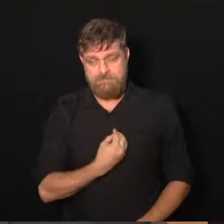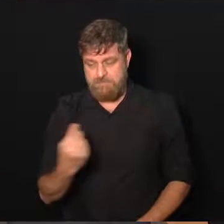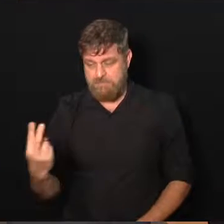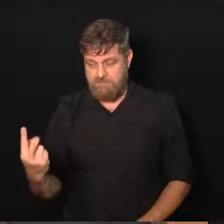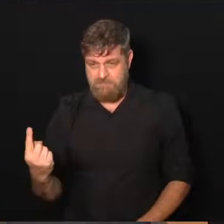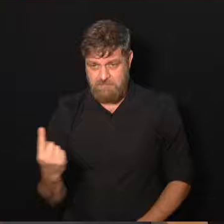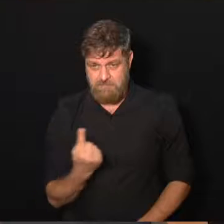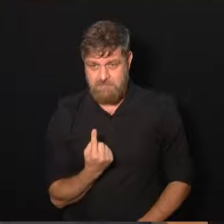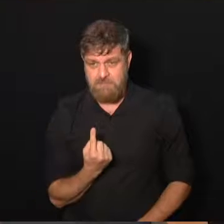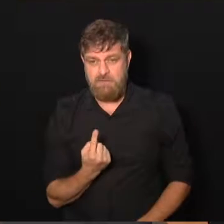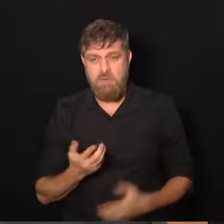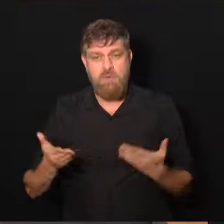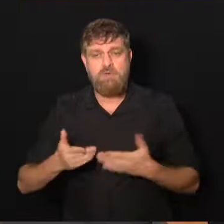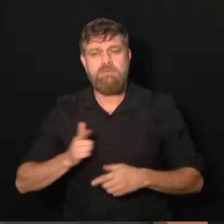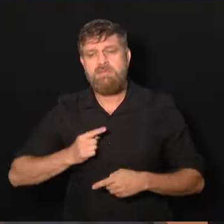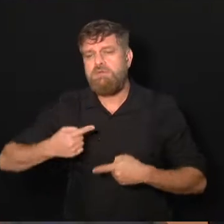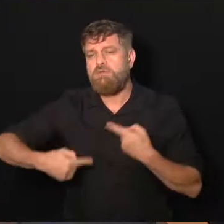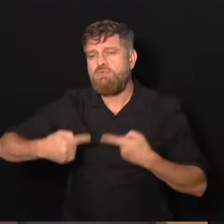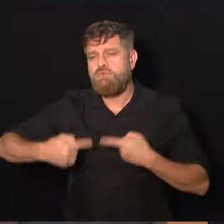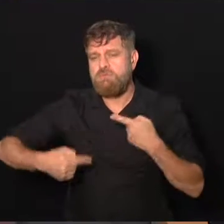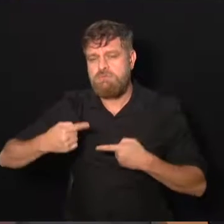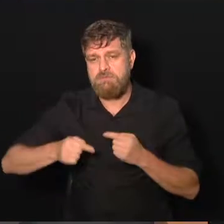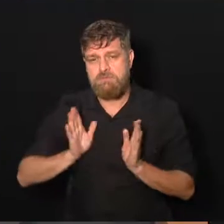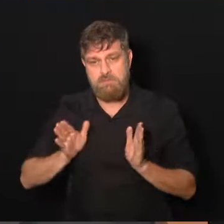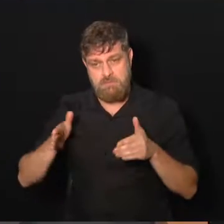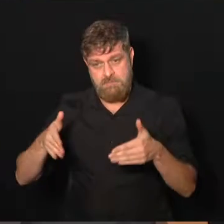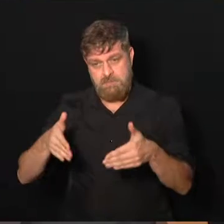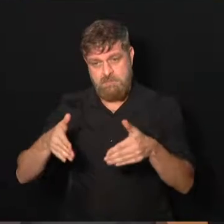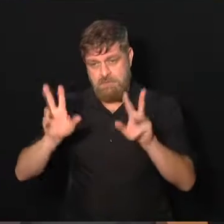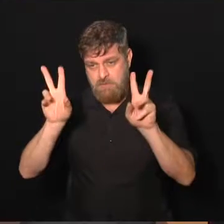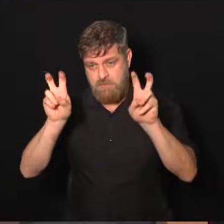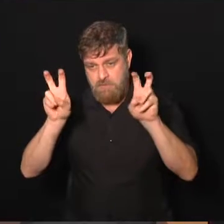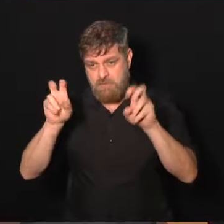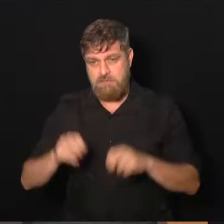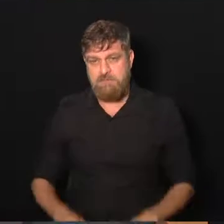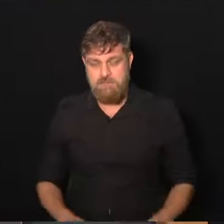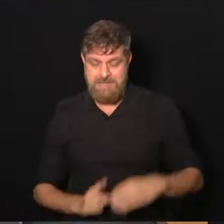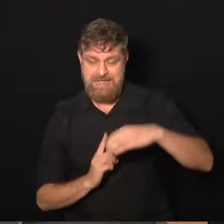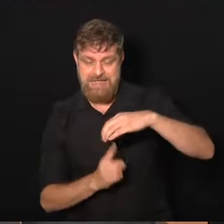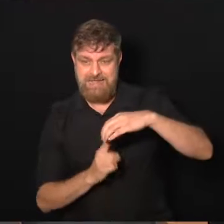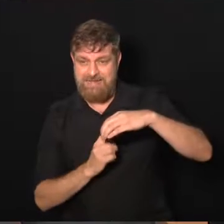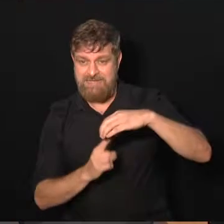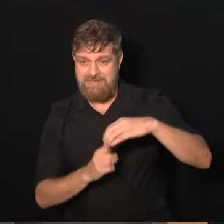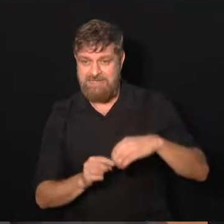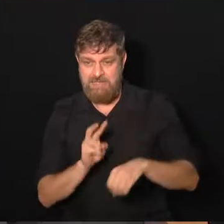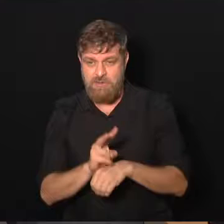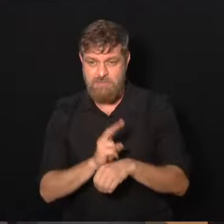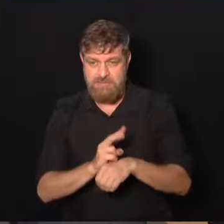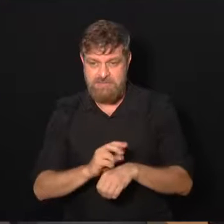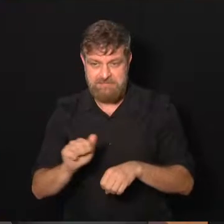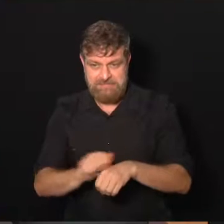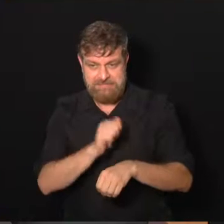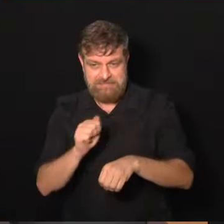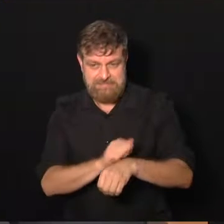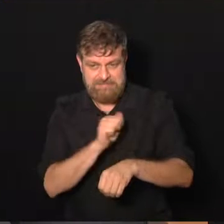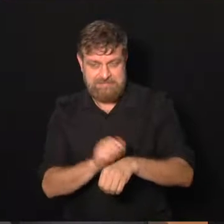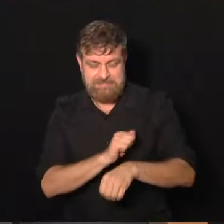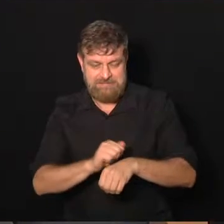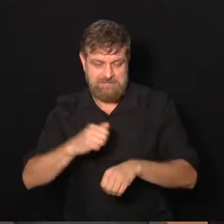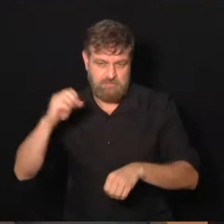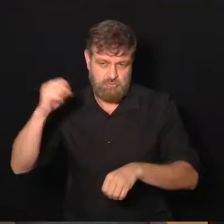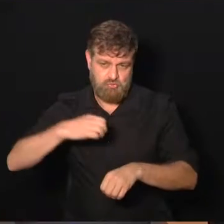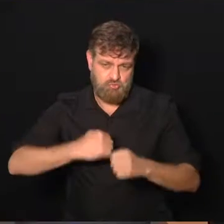hoje haverá uma discussão pertinente a este assunto de clínicas e pet shops. E eu tenho certeza que quem estiver